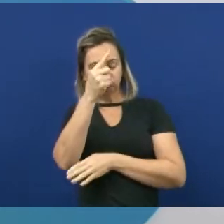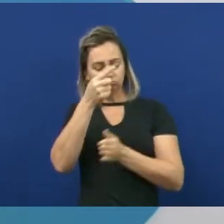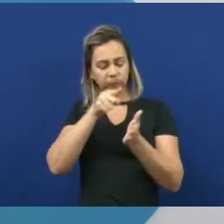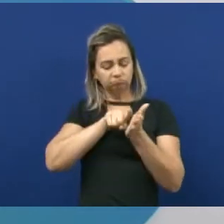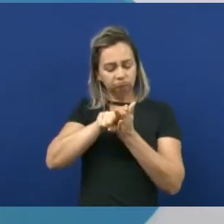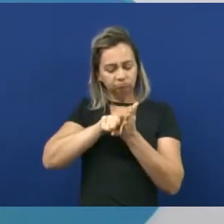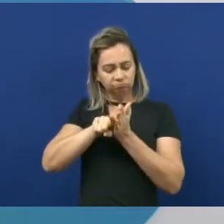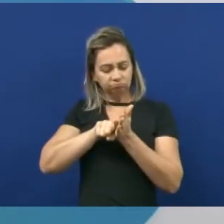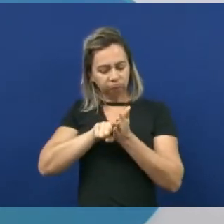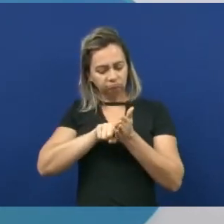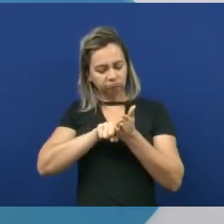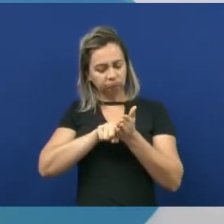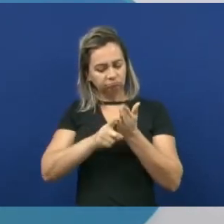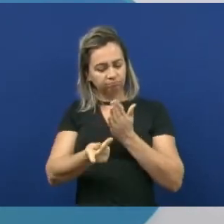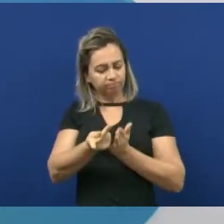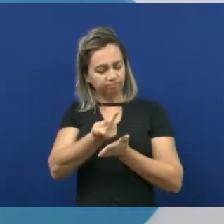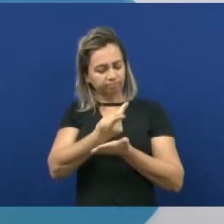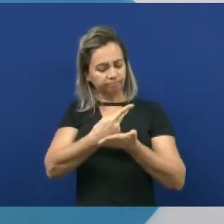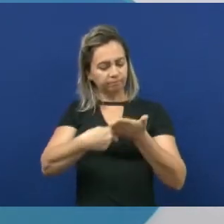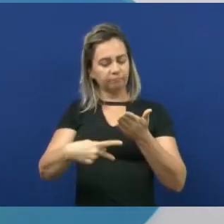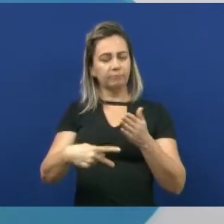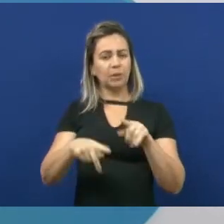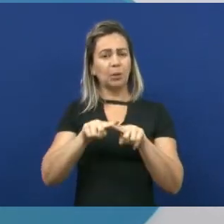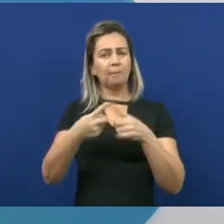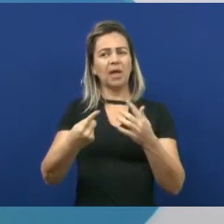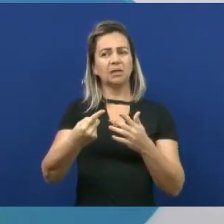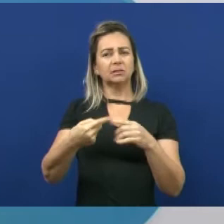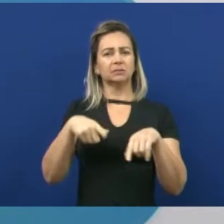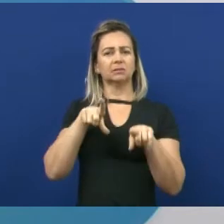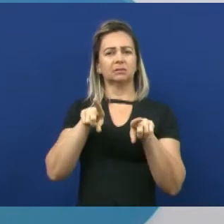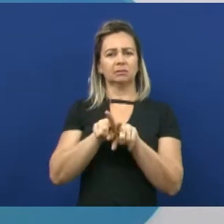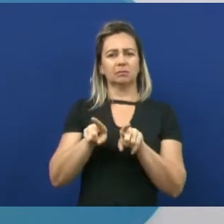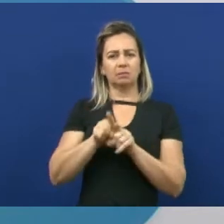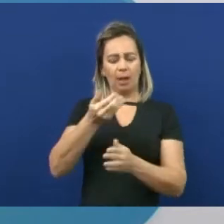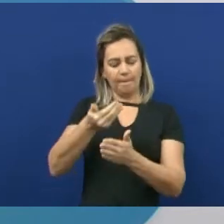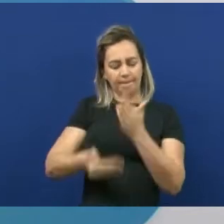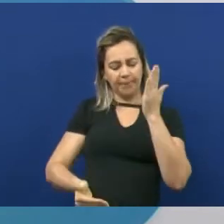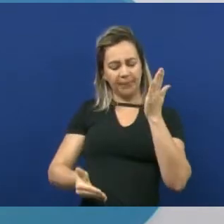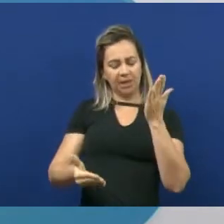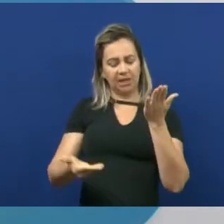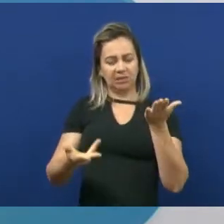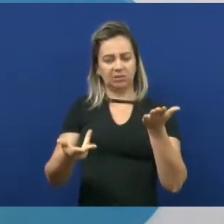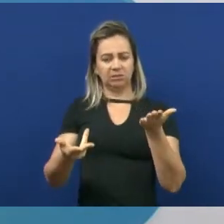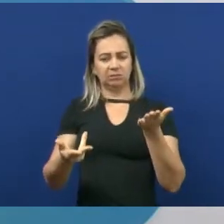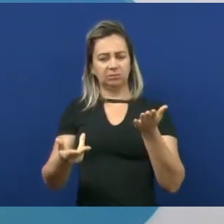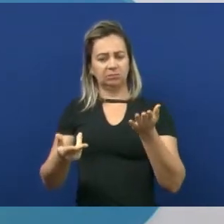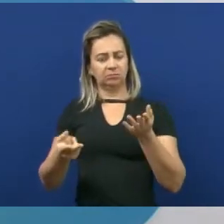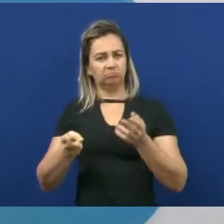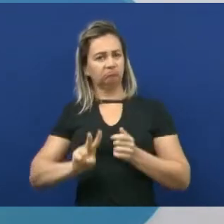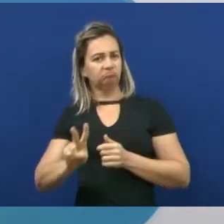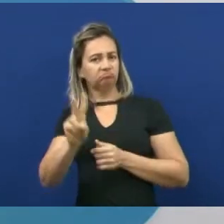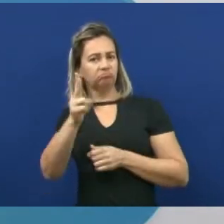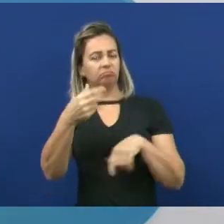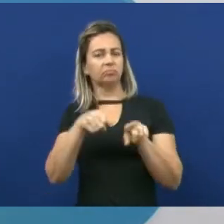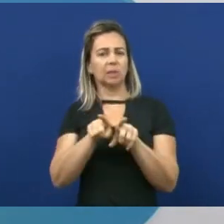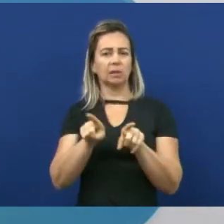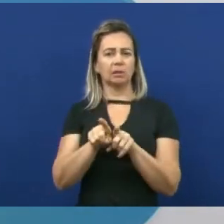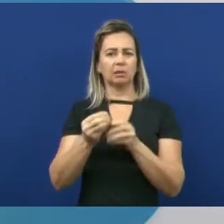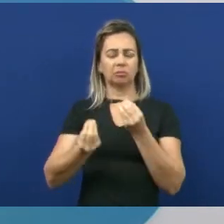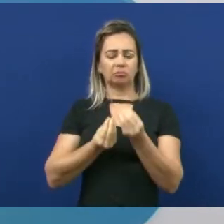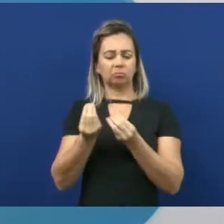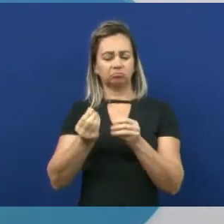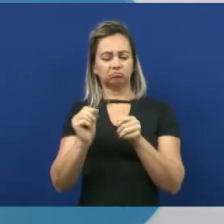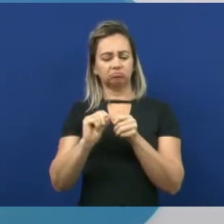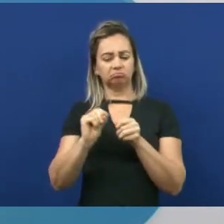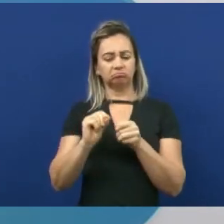escala, a obra de arte ela perde a sua áurea, o seu valor que a torna